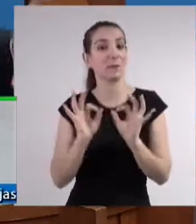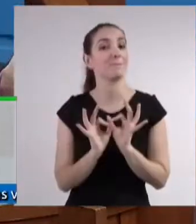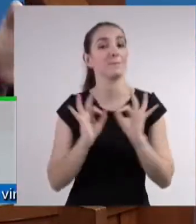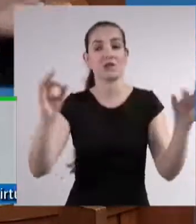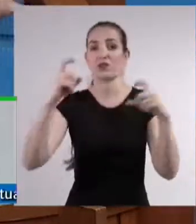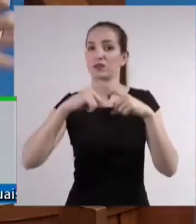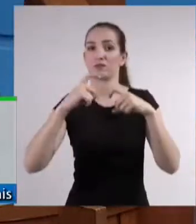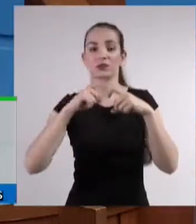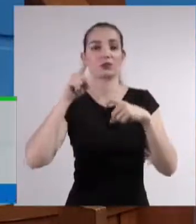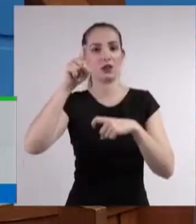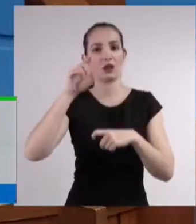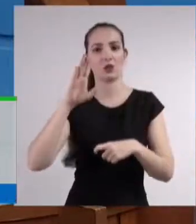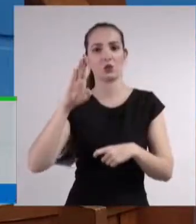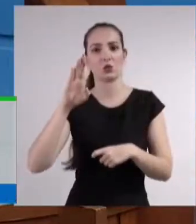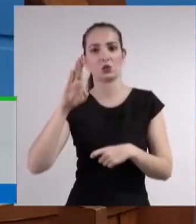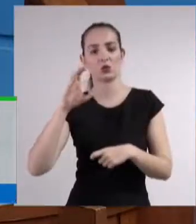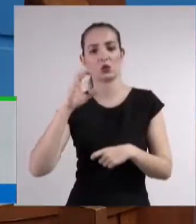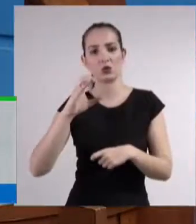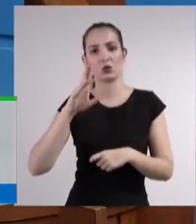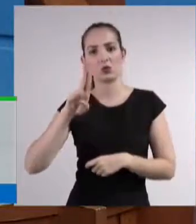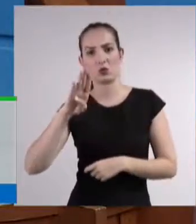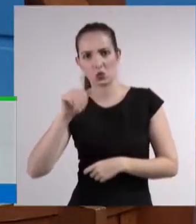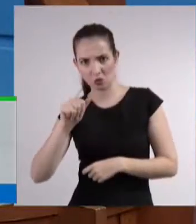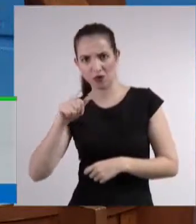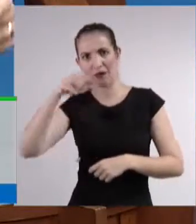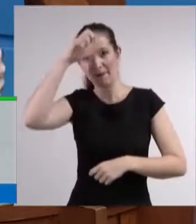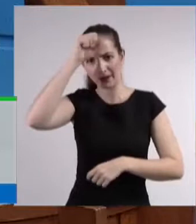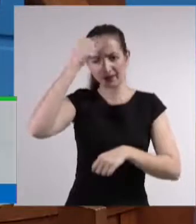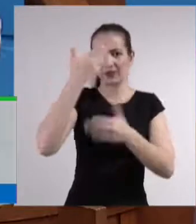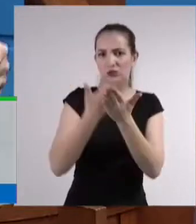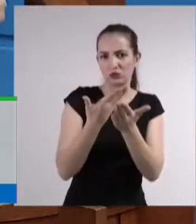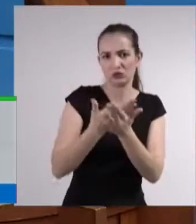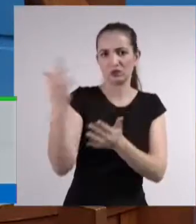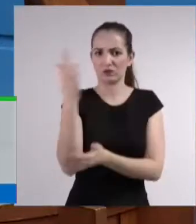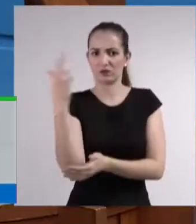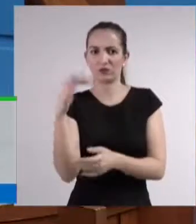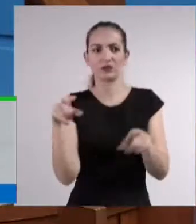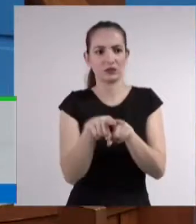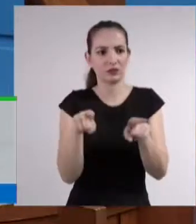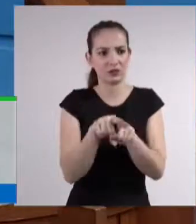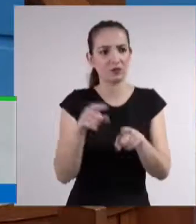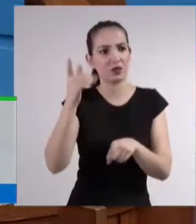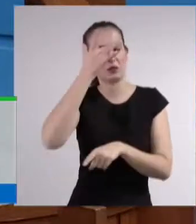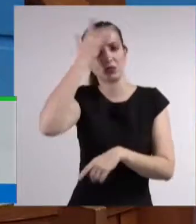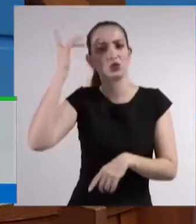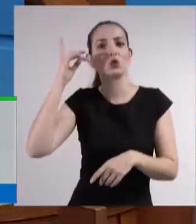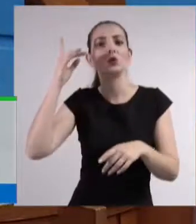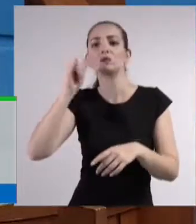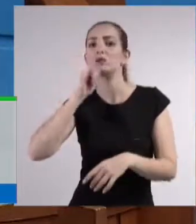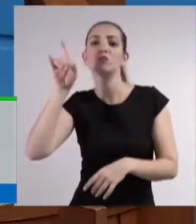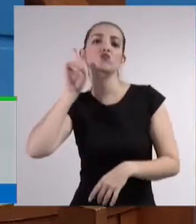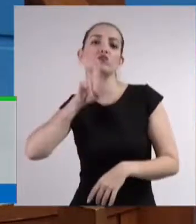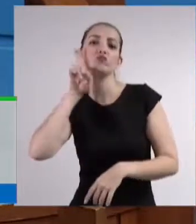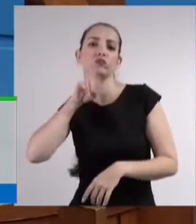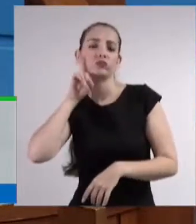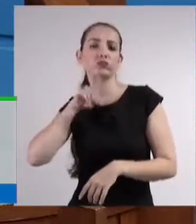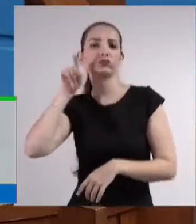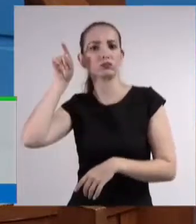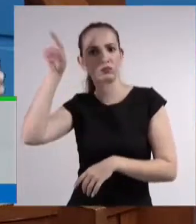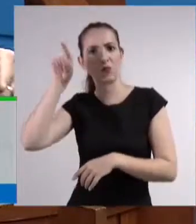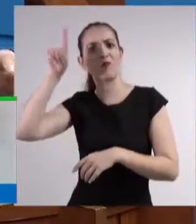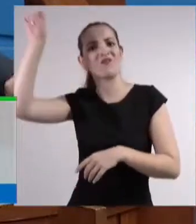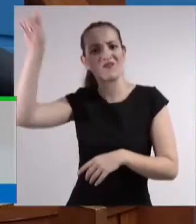Profissionais que vão lá se gabaritar para voltar para os seus países de origem, inclusive americanos lá vão. Os congressos